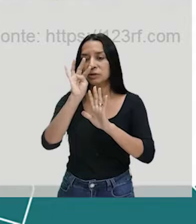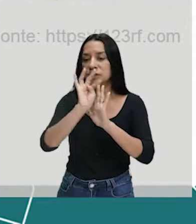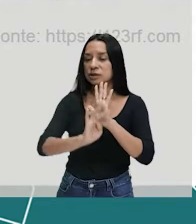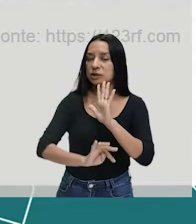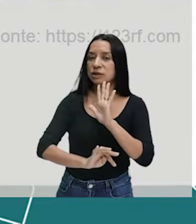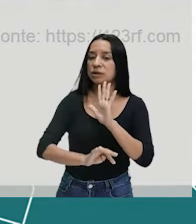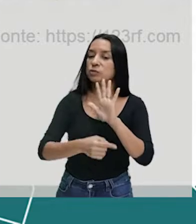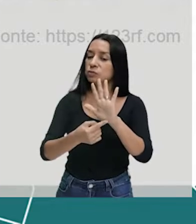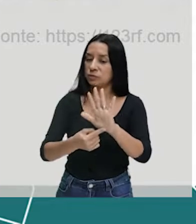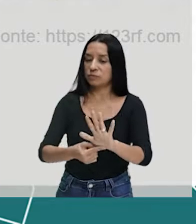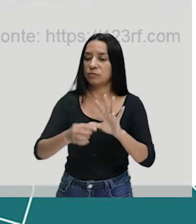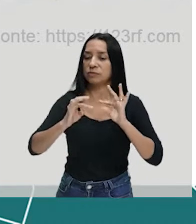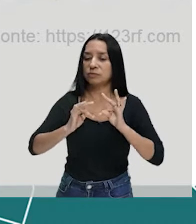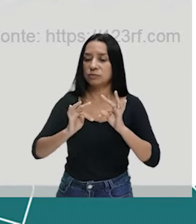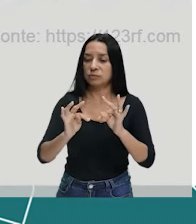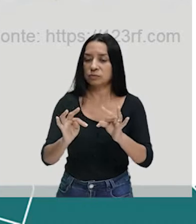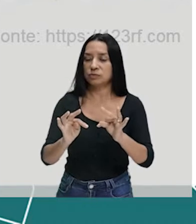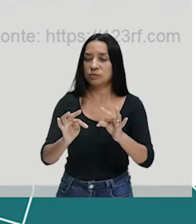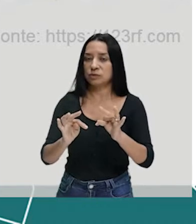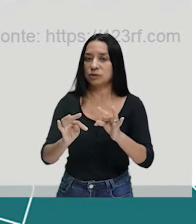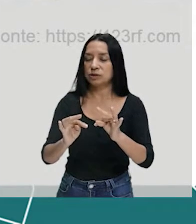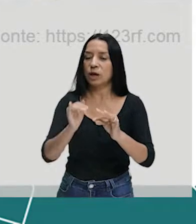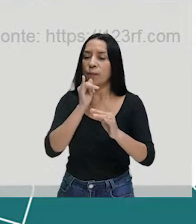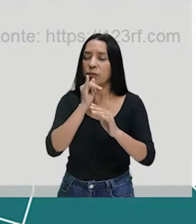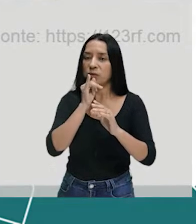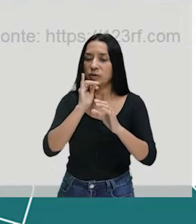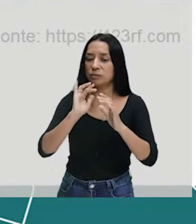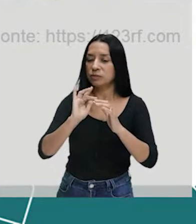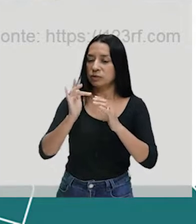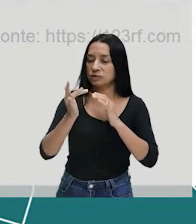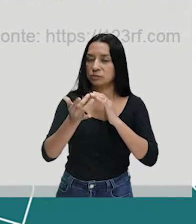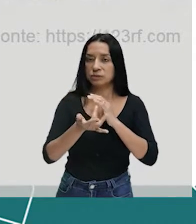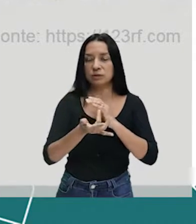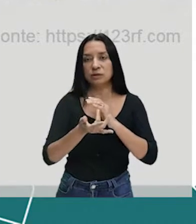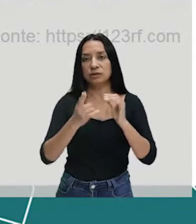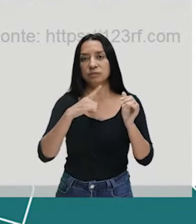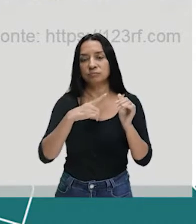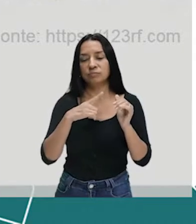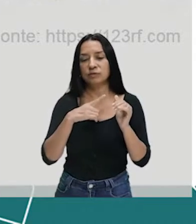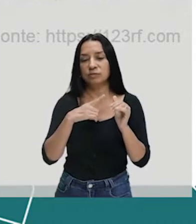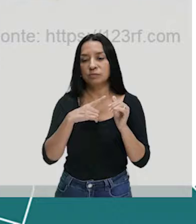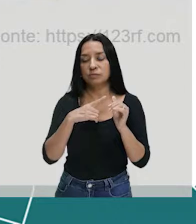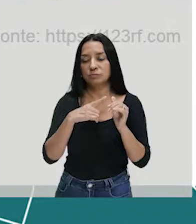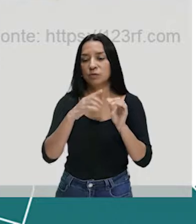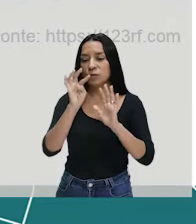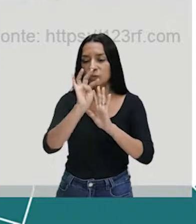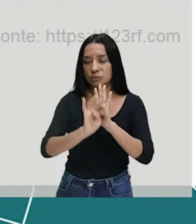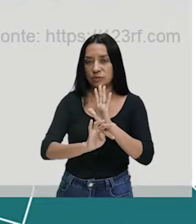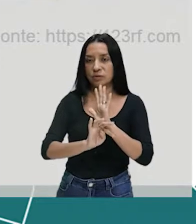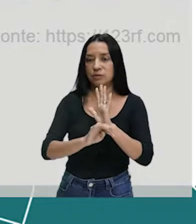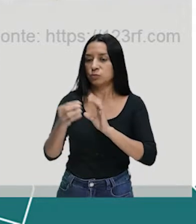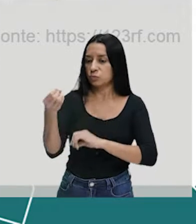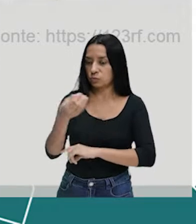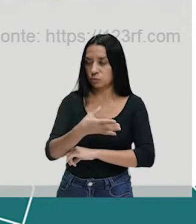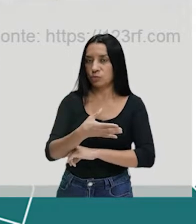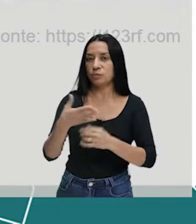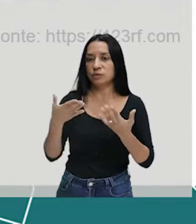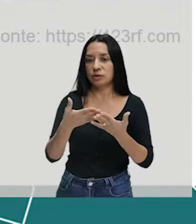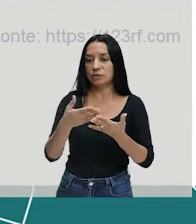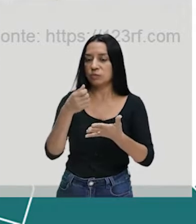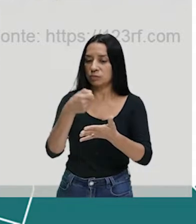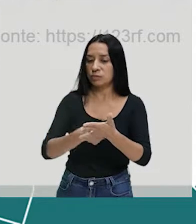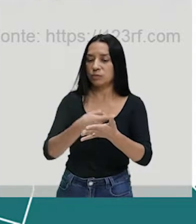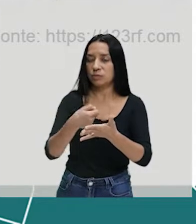textos que falam sobre redes sociais por exemplo a teve um texto recentemente que